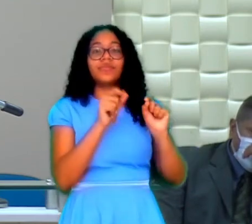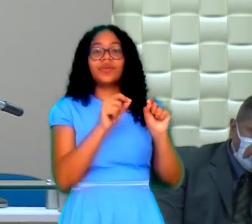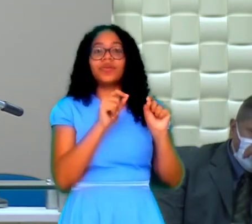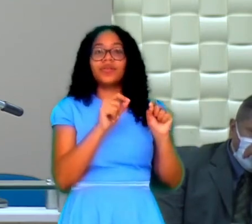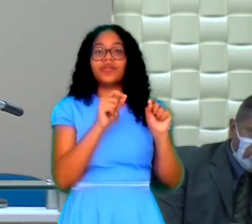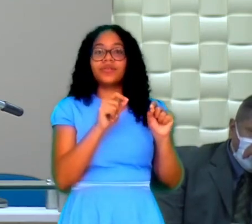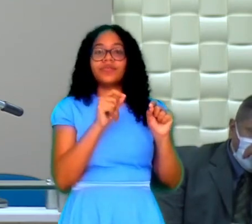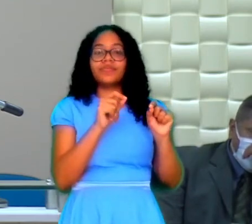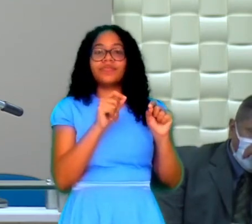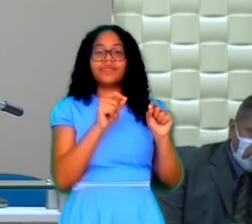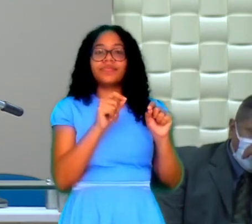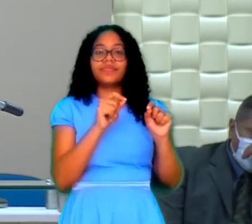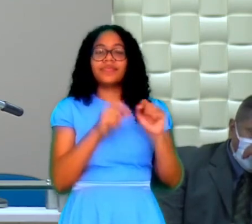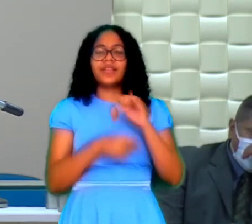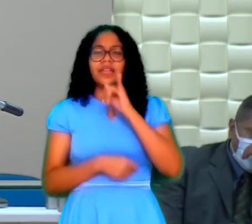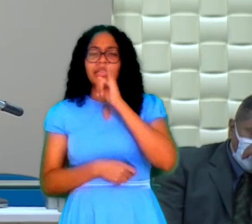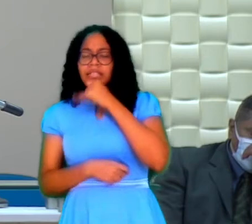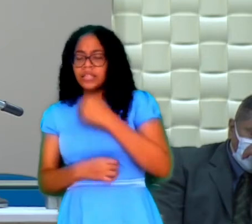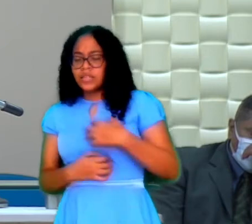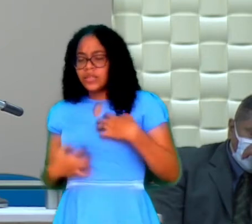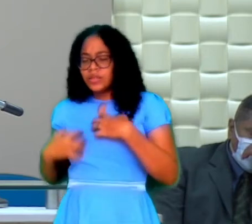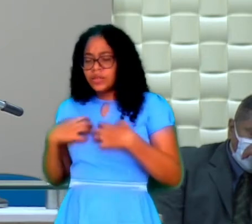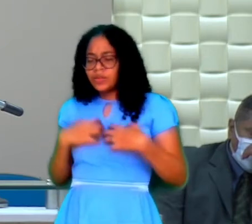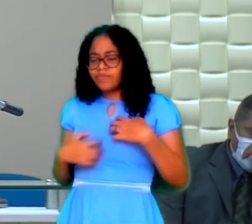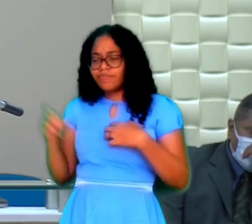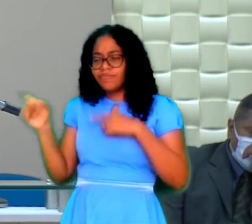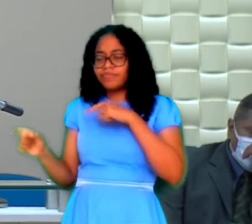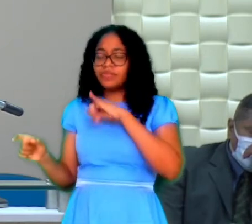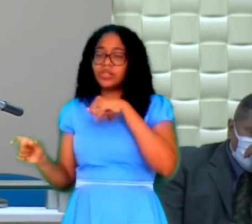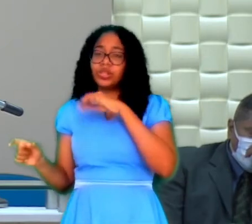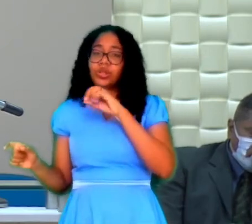muito temor a Deus.